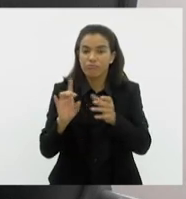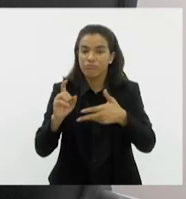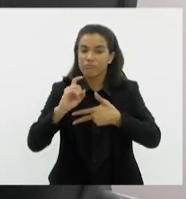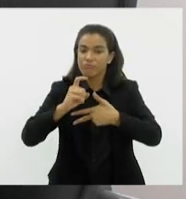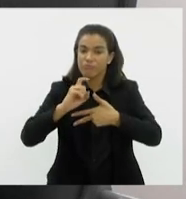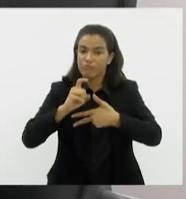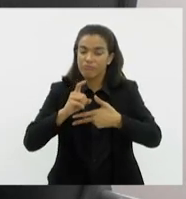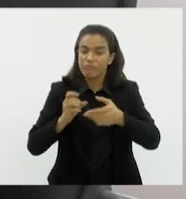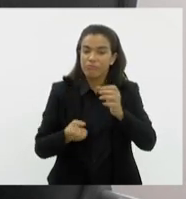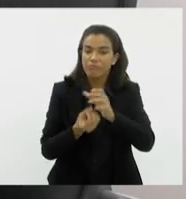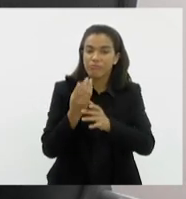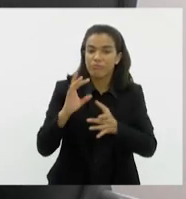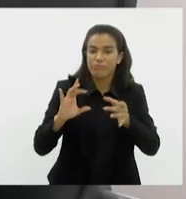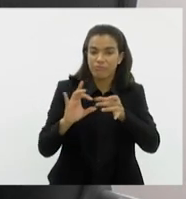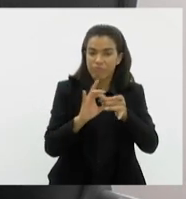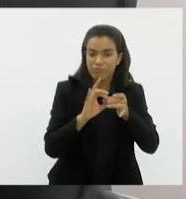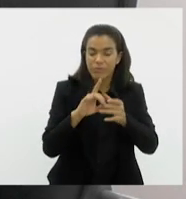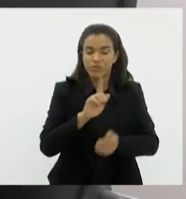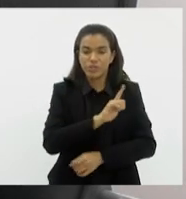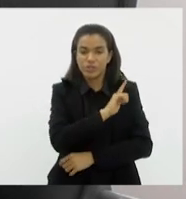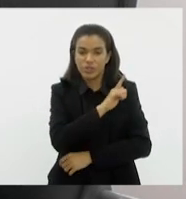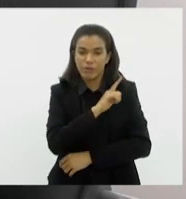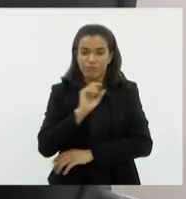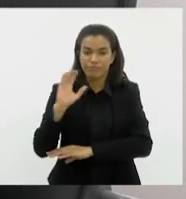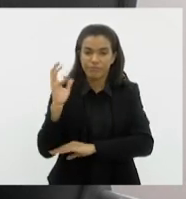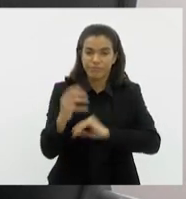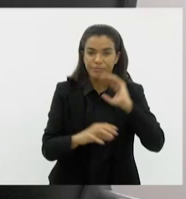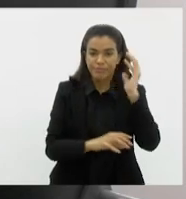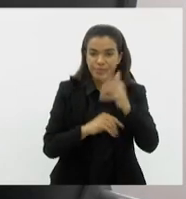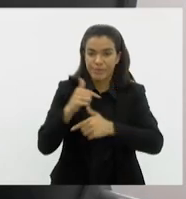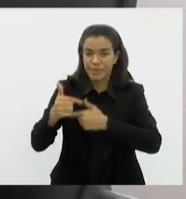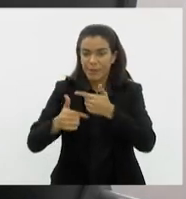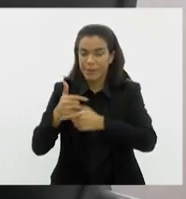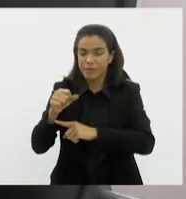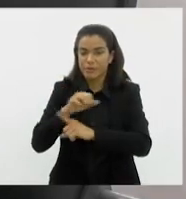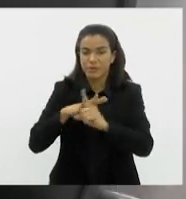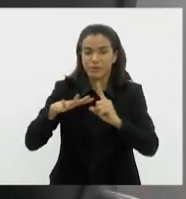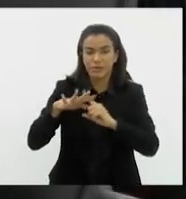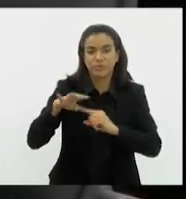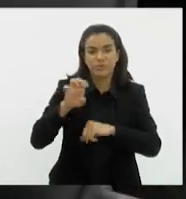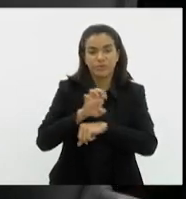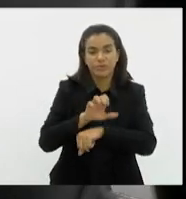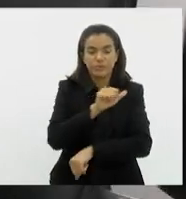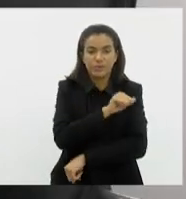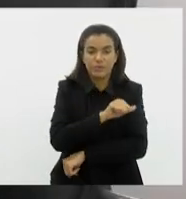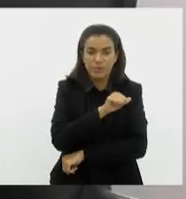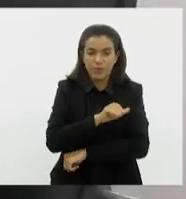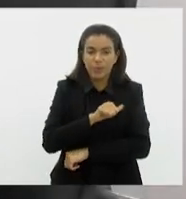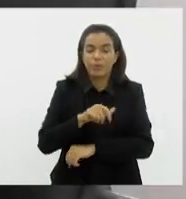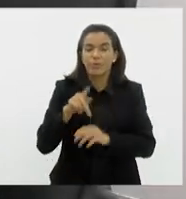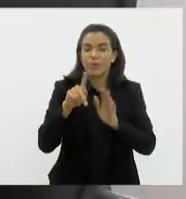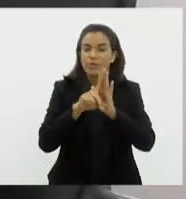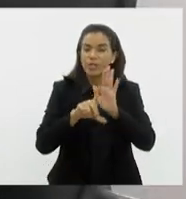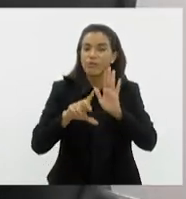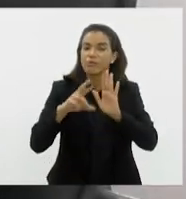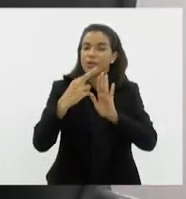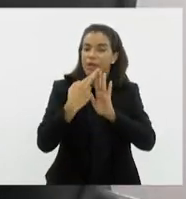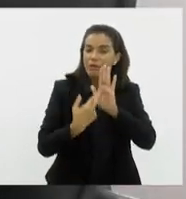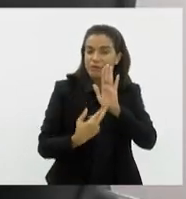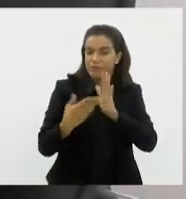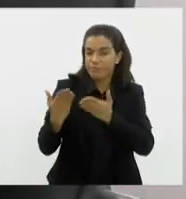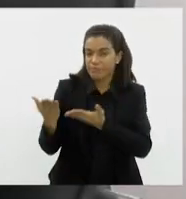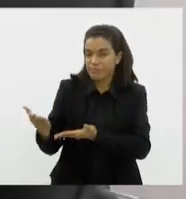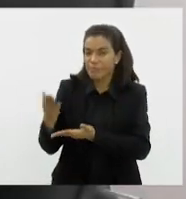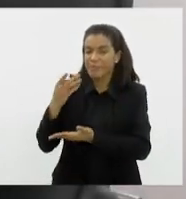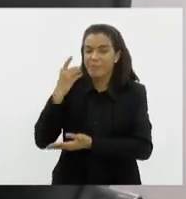estadual integrado de gestão das condições de meio ambiente, de trabalho e do social no estado do Rio de Janeiro, projeto de relatoria do deputado Vinícius